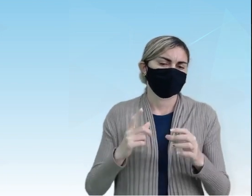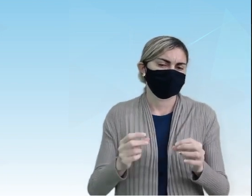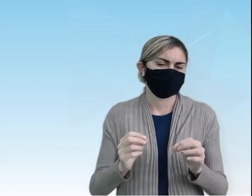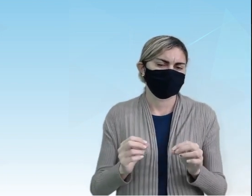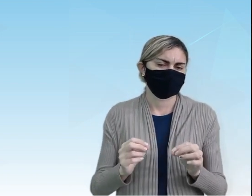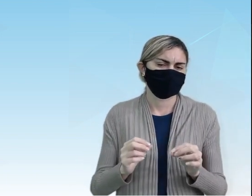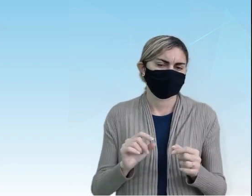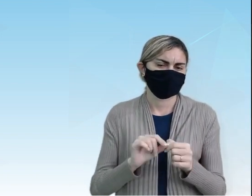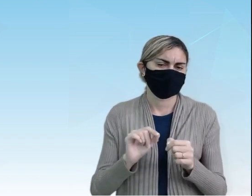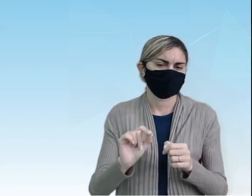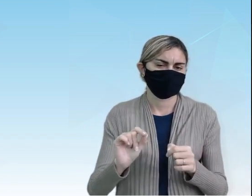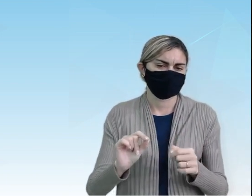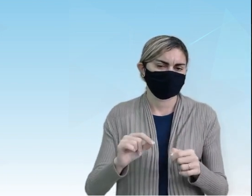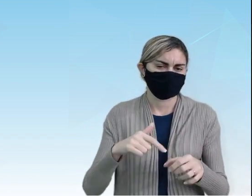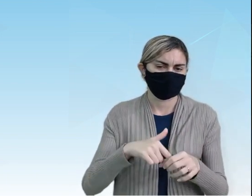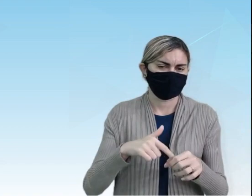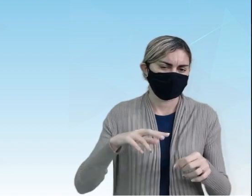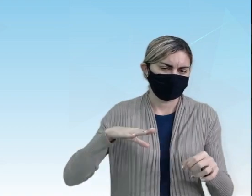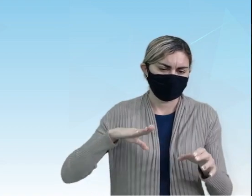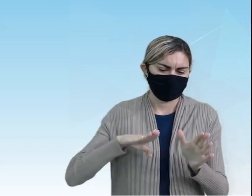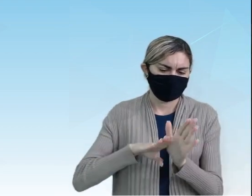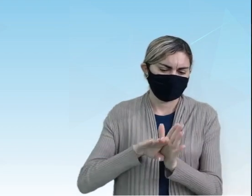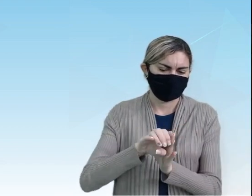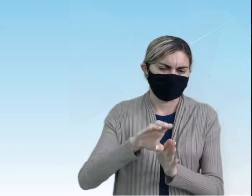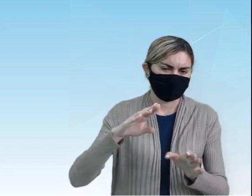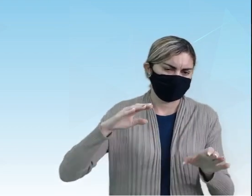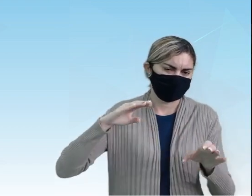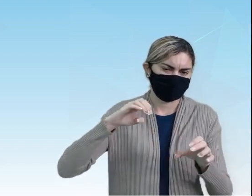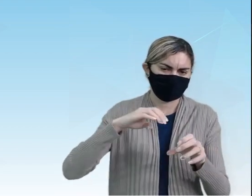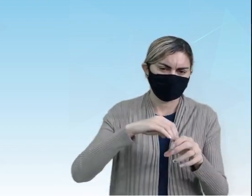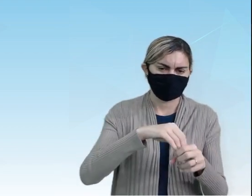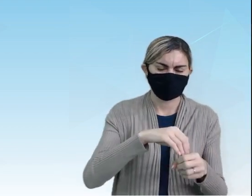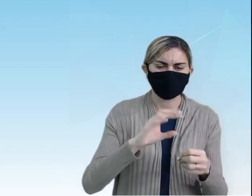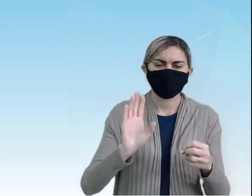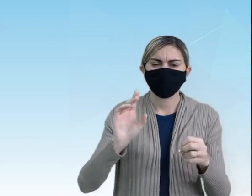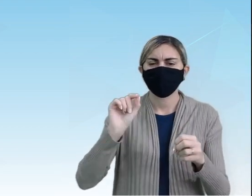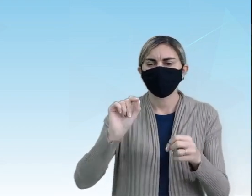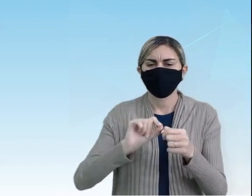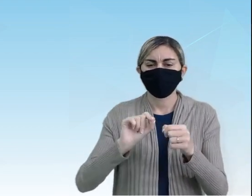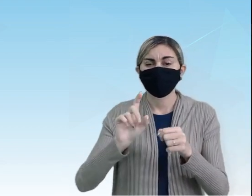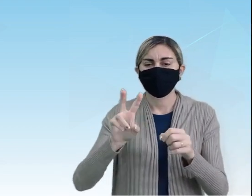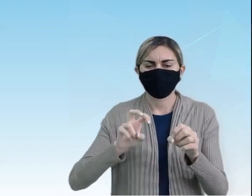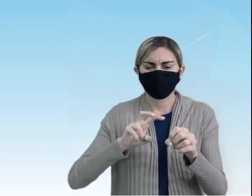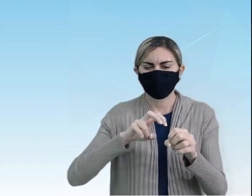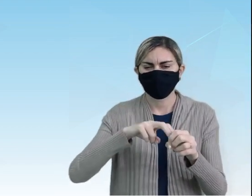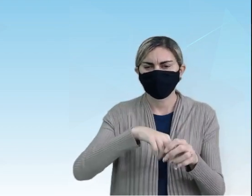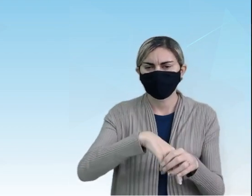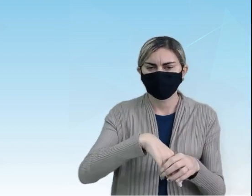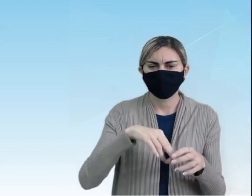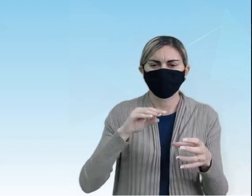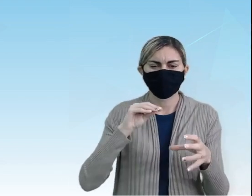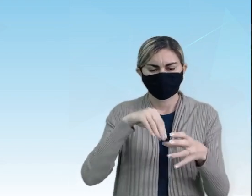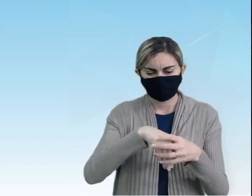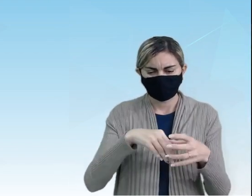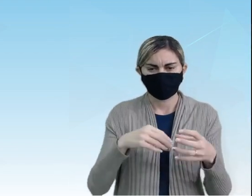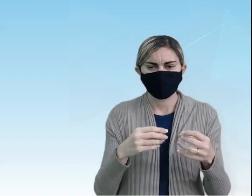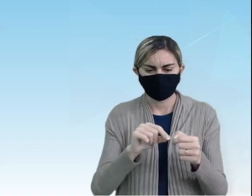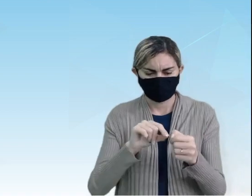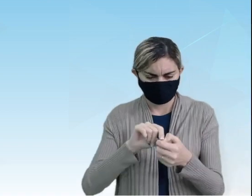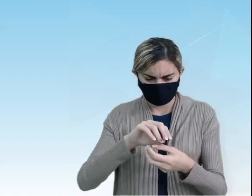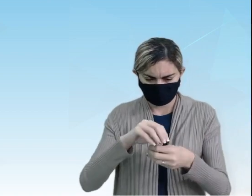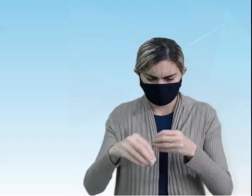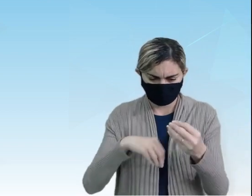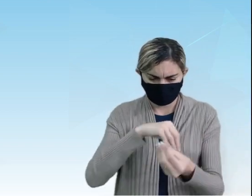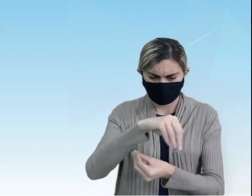justamente servir como um parasita de uma célula. O que é que vai acontecer? Eles irão induzir a produção de